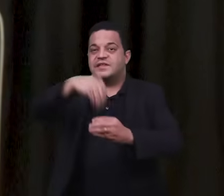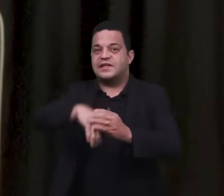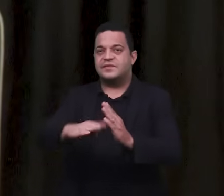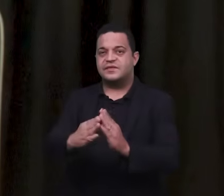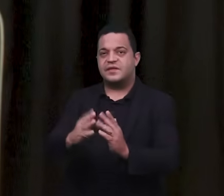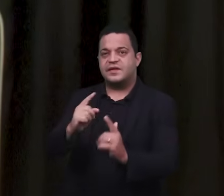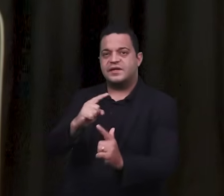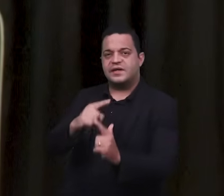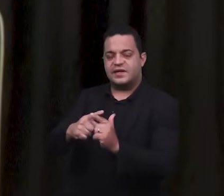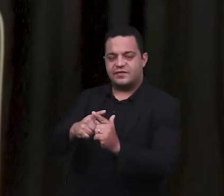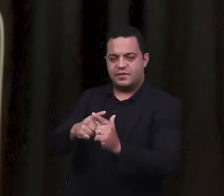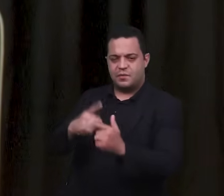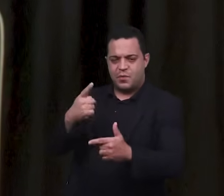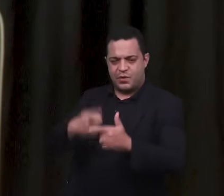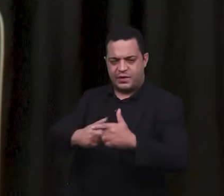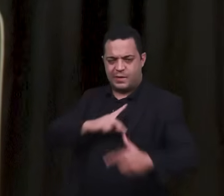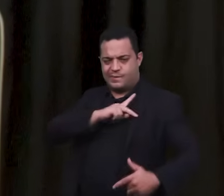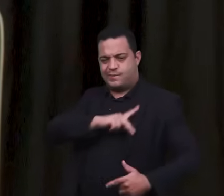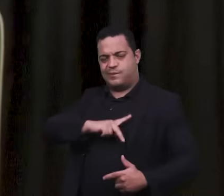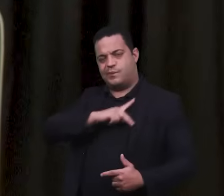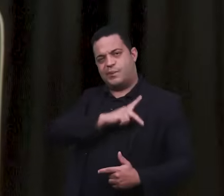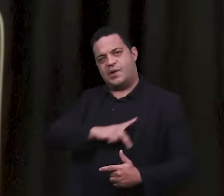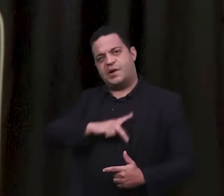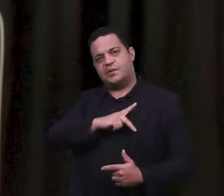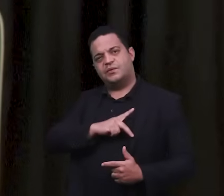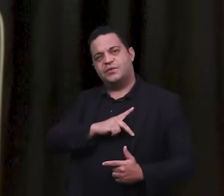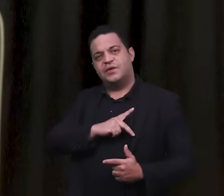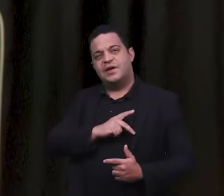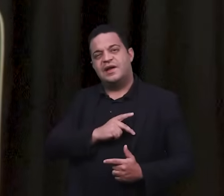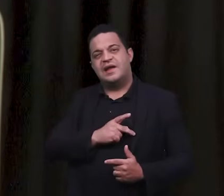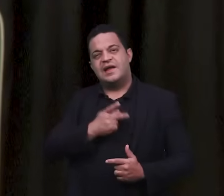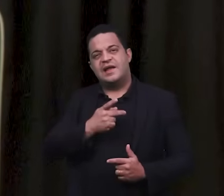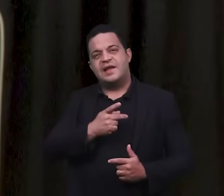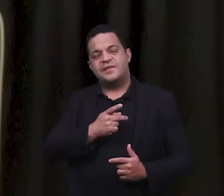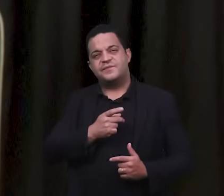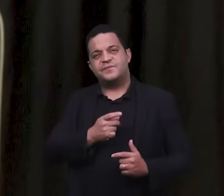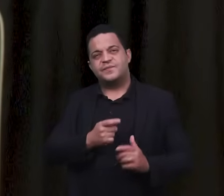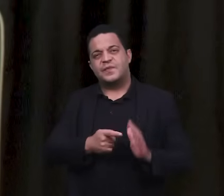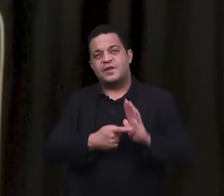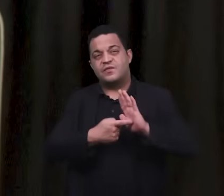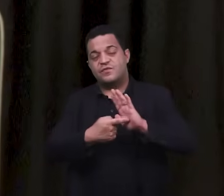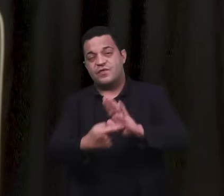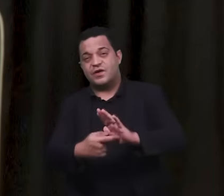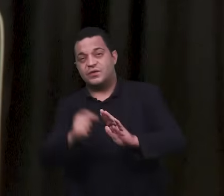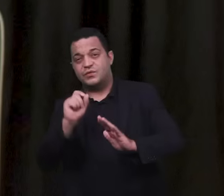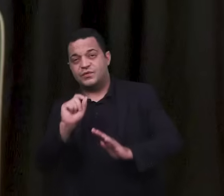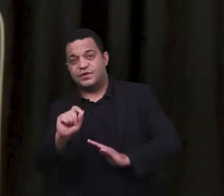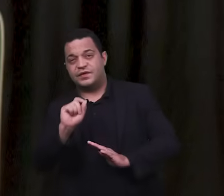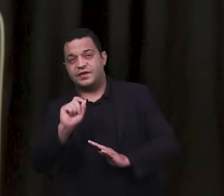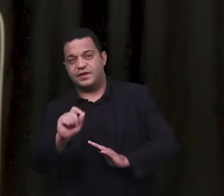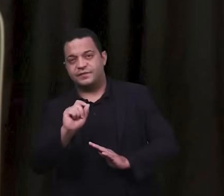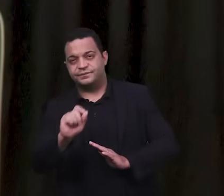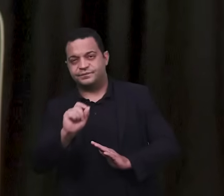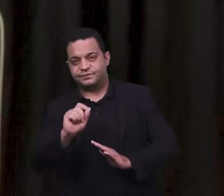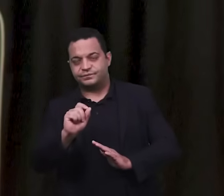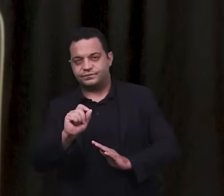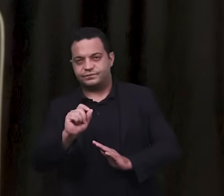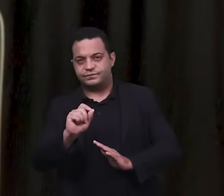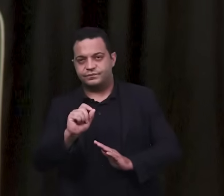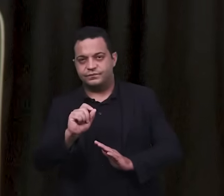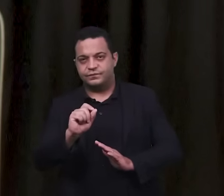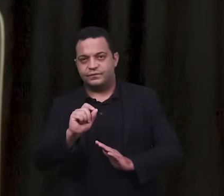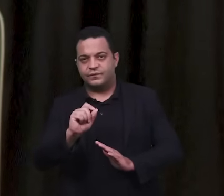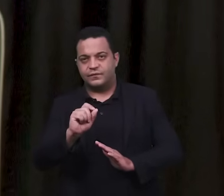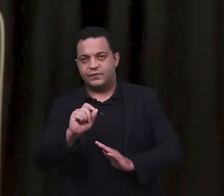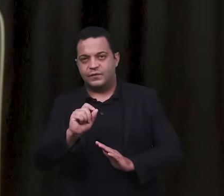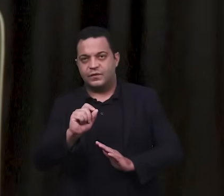exemplo para a igreja. O próprio apóstolo Paulo, ele quando escreve uma carta à igreja de